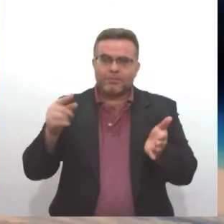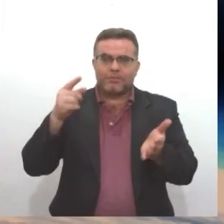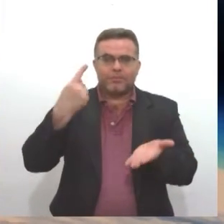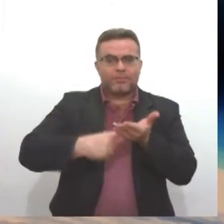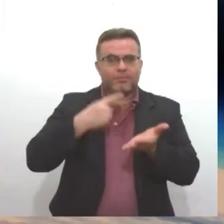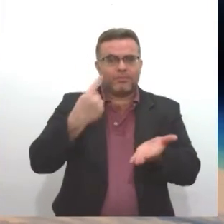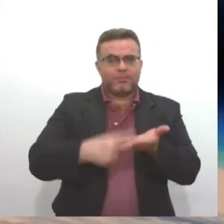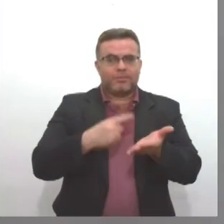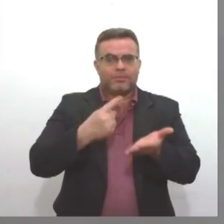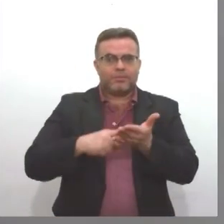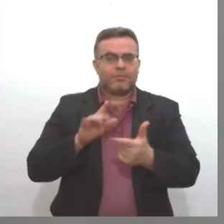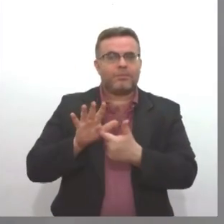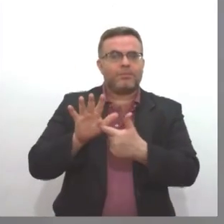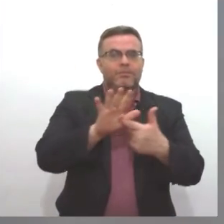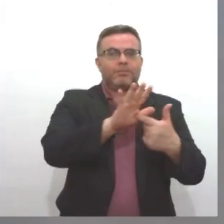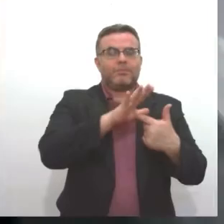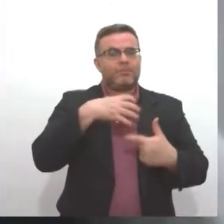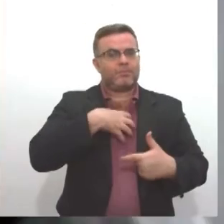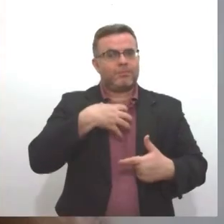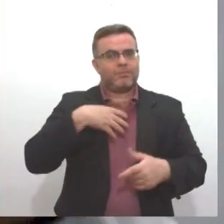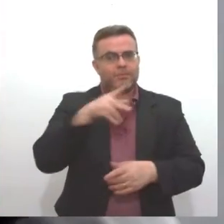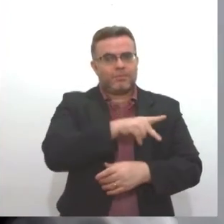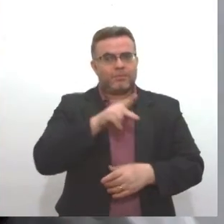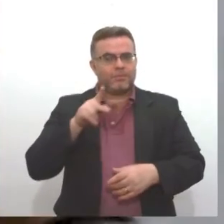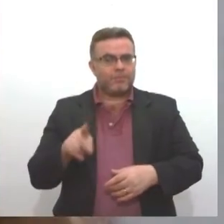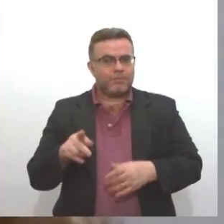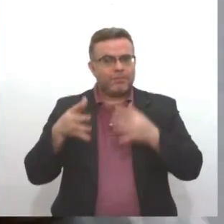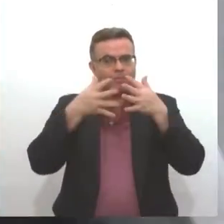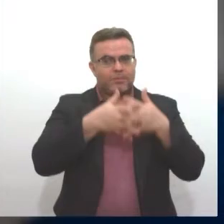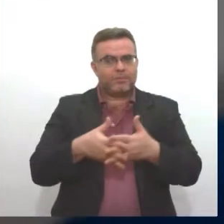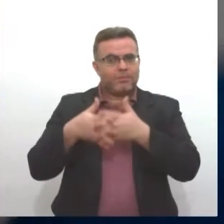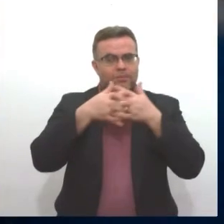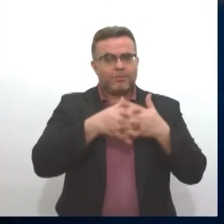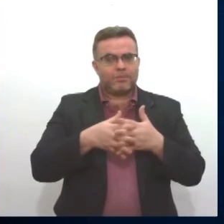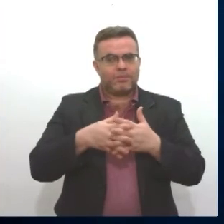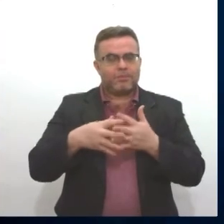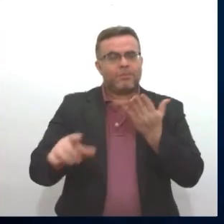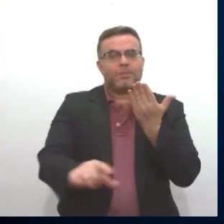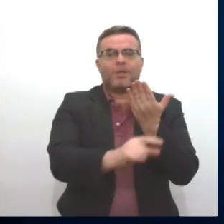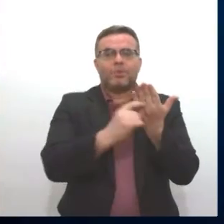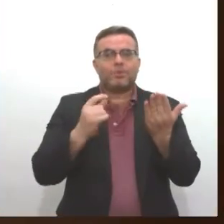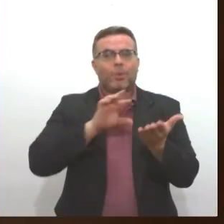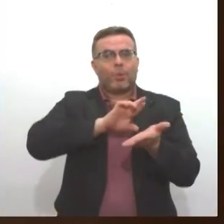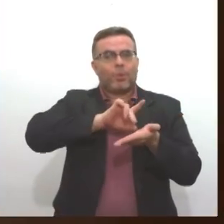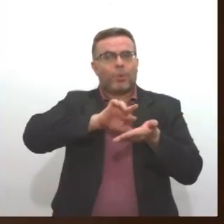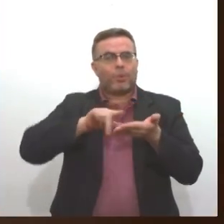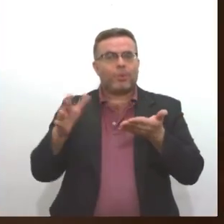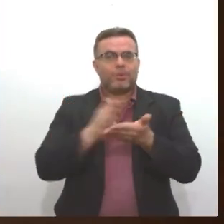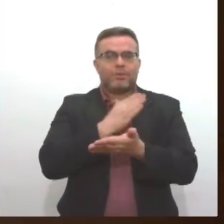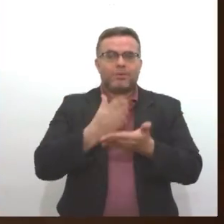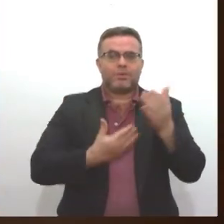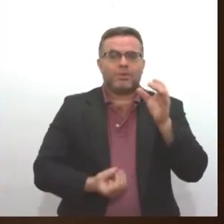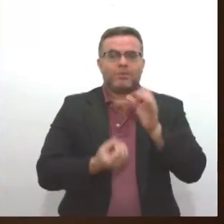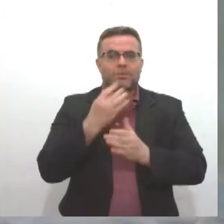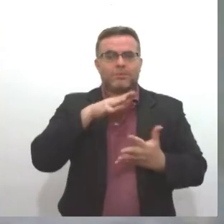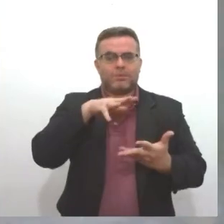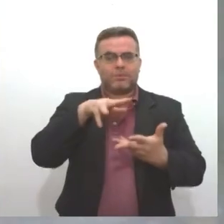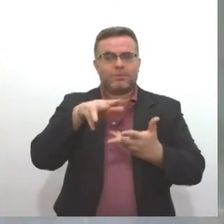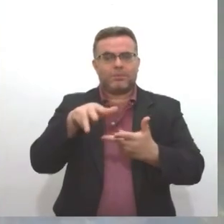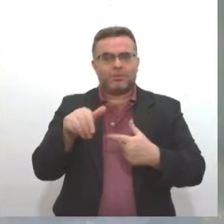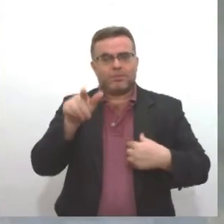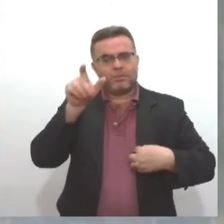Oscar da espiritualidade. Professor nos Estados Unidos, autor de vários livros sobre a origem do universo,